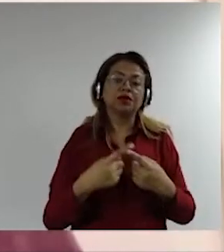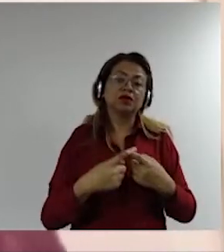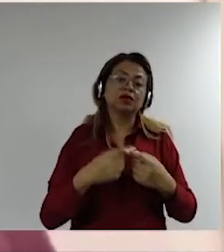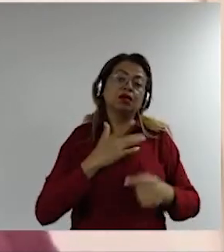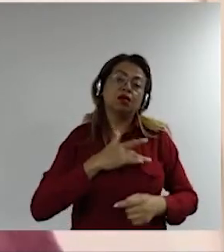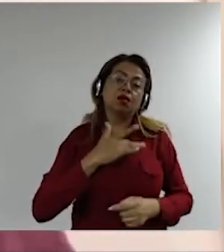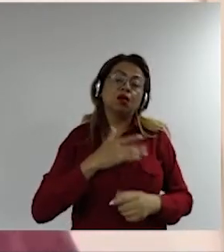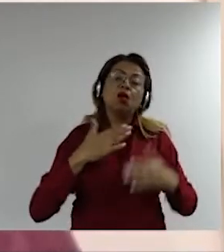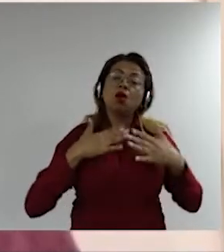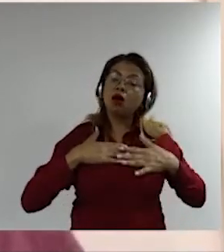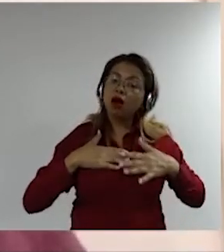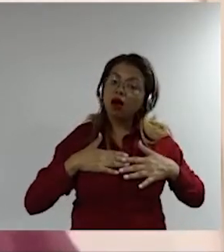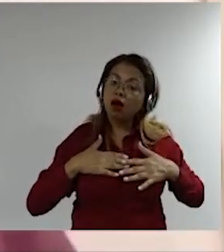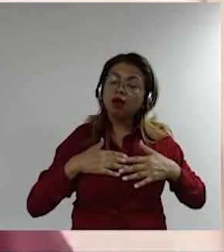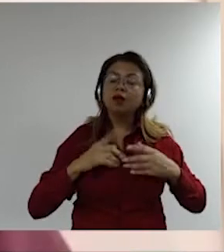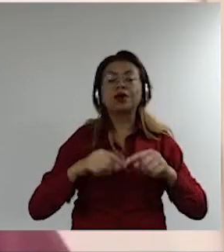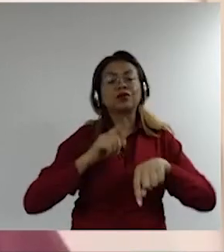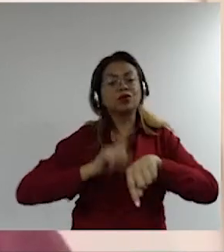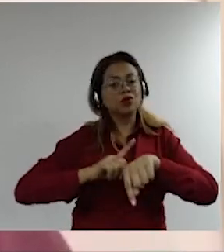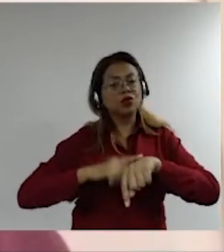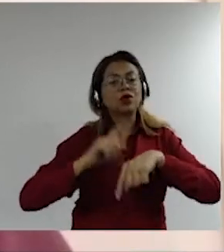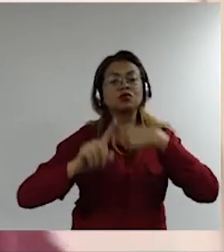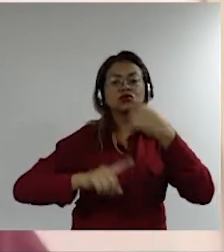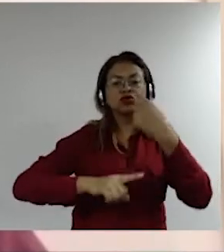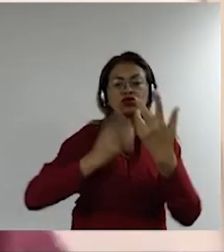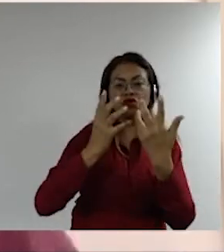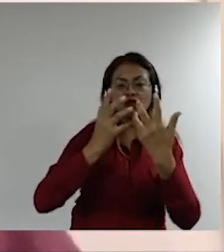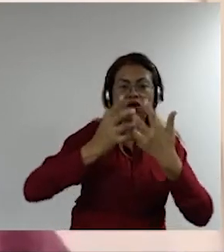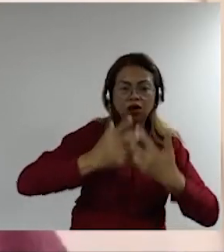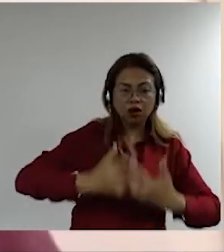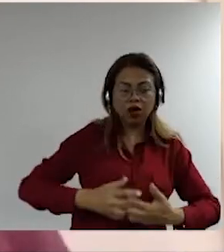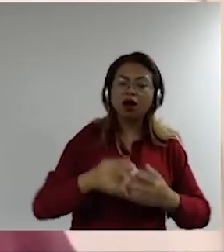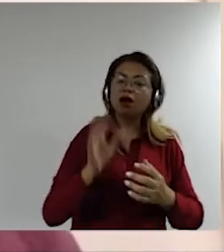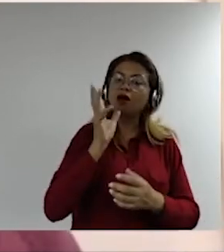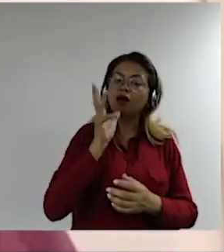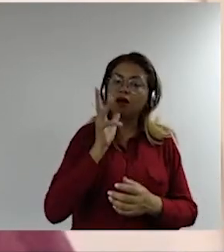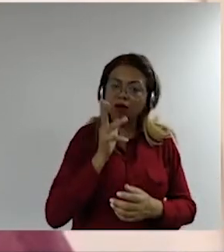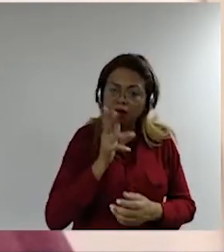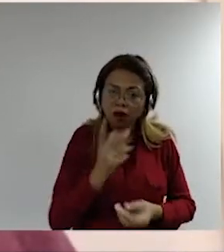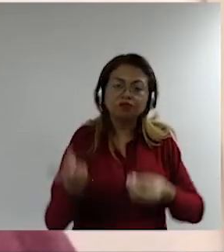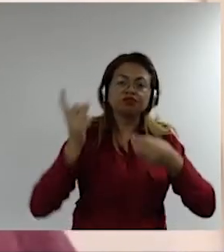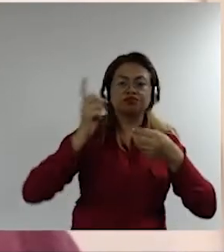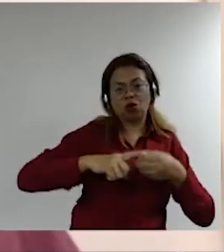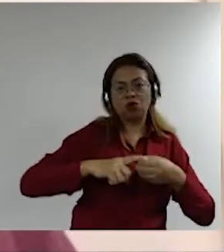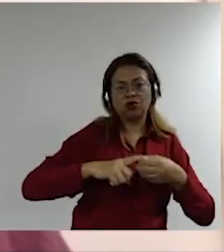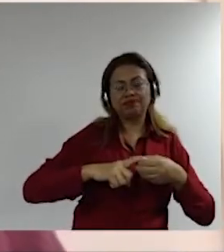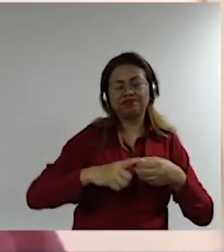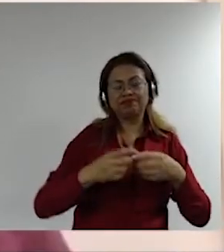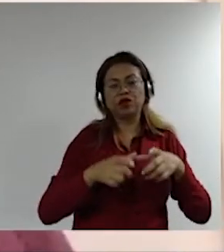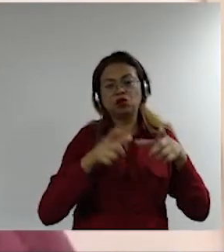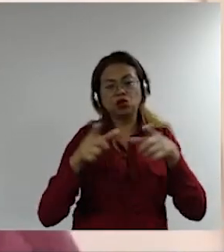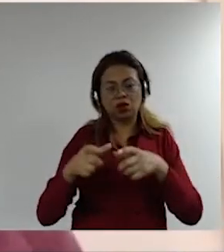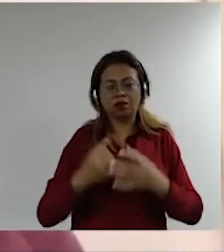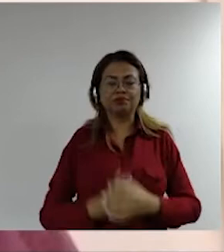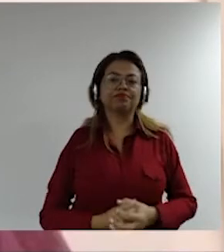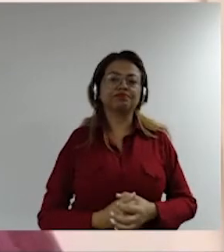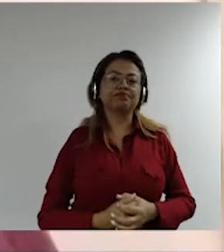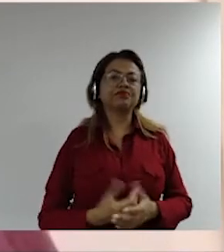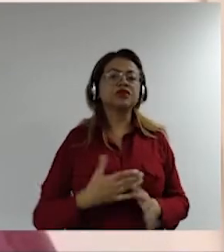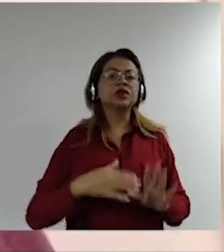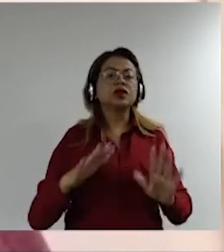no lugar. Então, essa é do lado psicossocial, do lado emocional. Do lado da aprendizagem, o